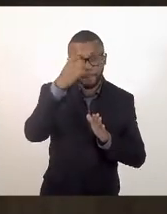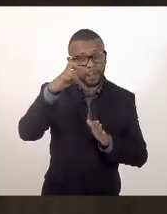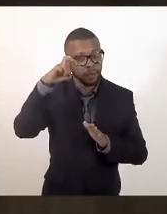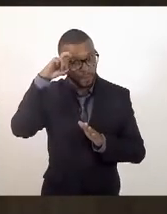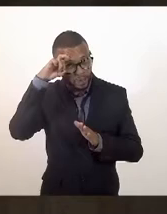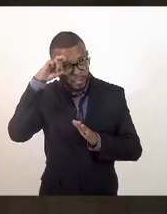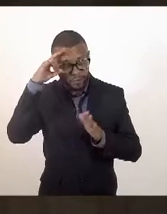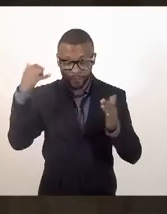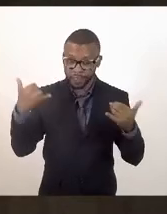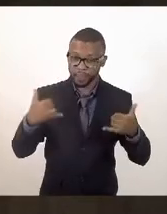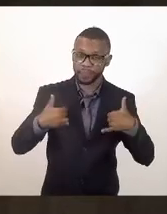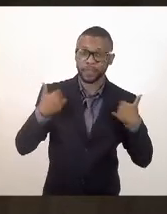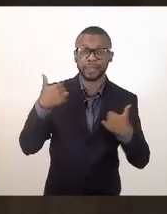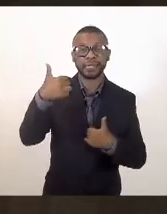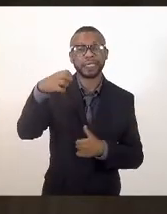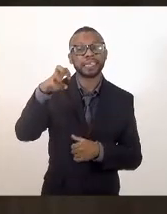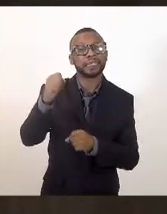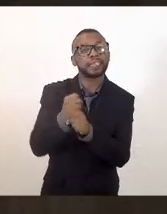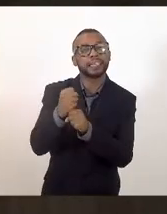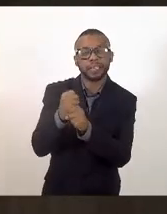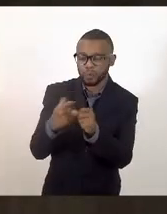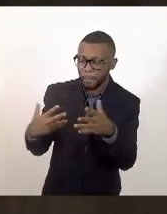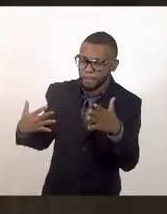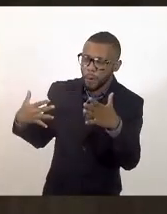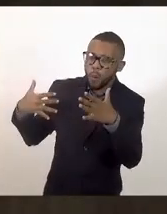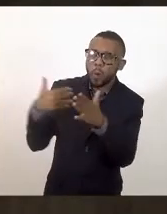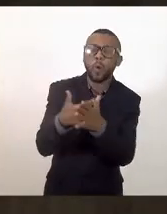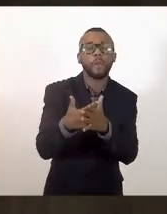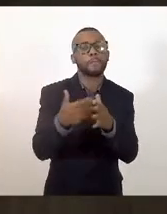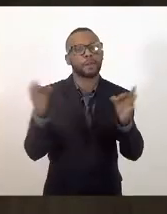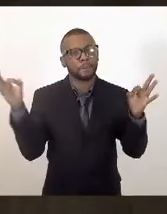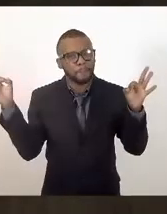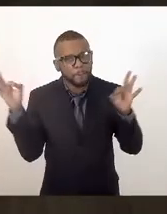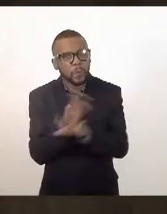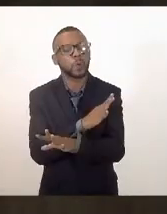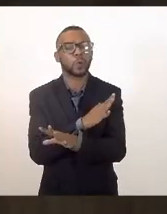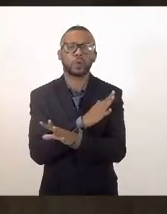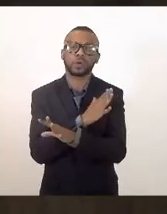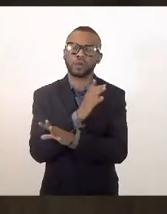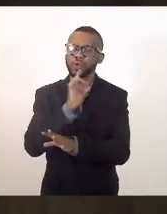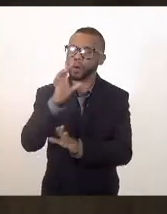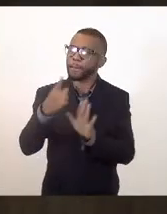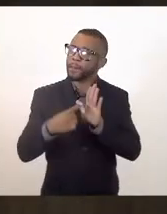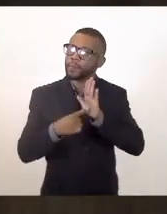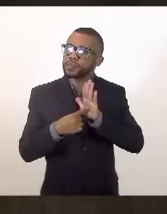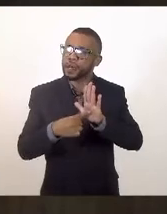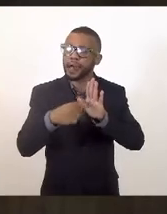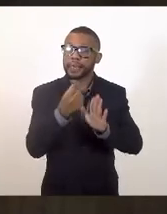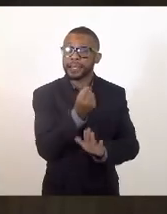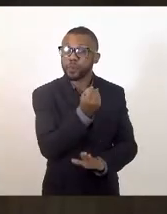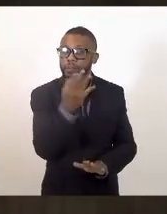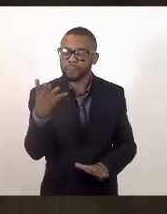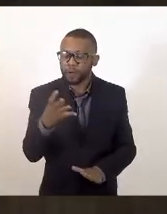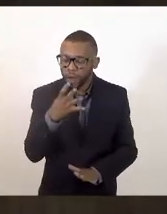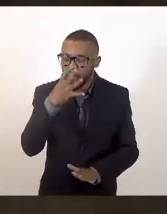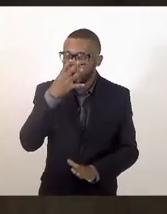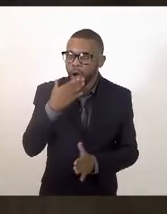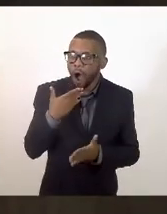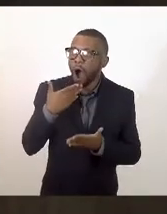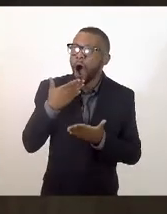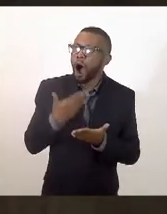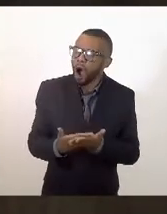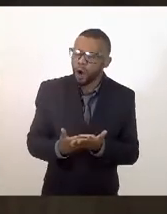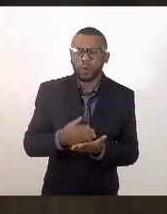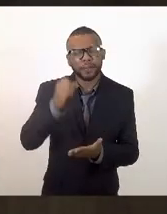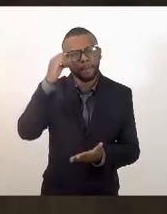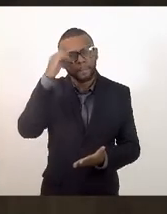aniversário, essa lei vigorar na sua plenitude. É só para trazer esses números para Vossa Excelência ficar mais impressionado ainda com essa covardia,